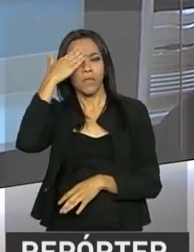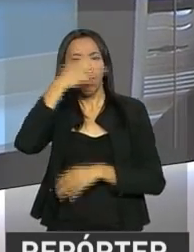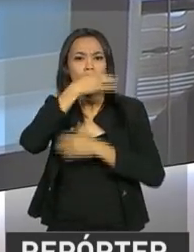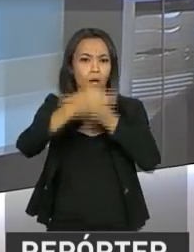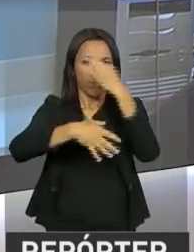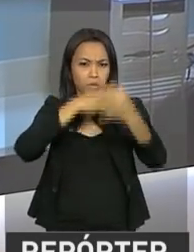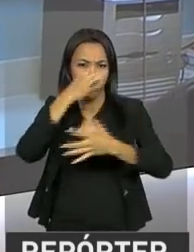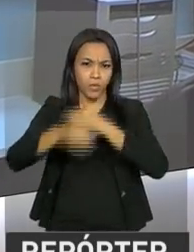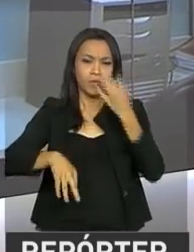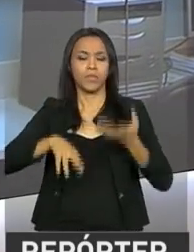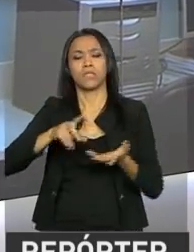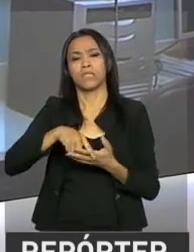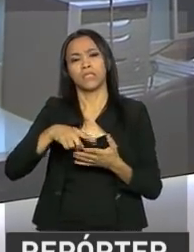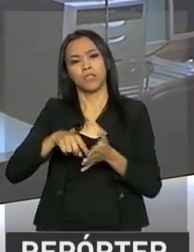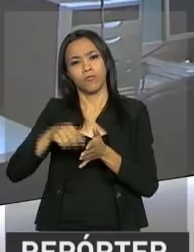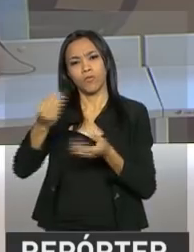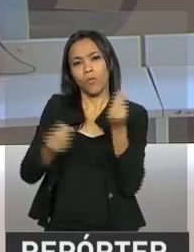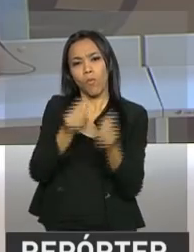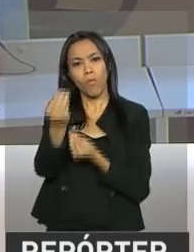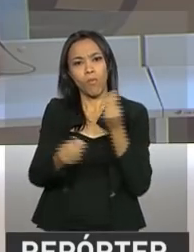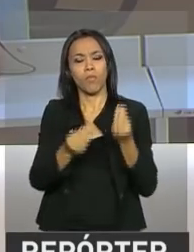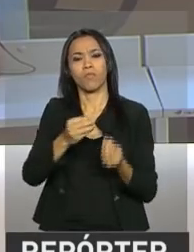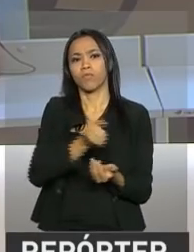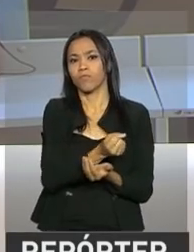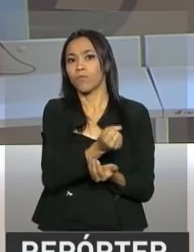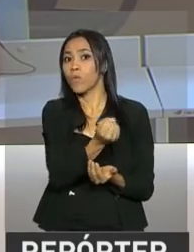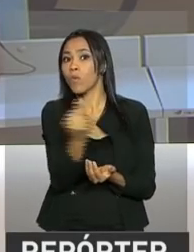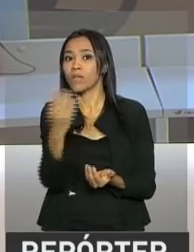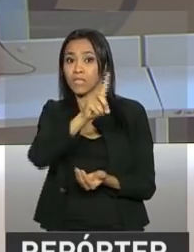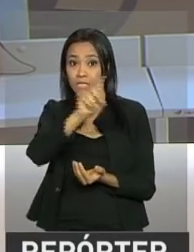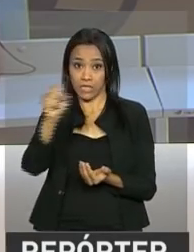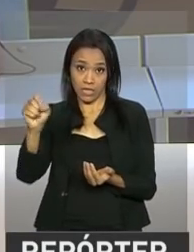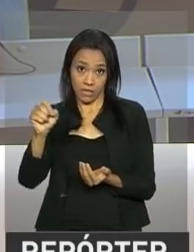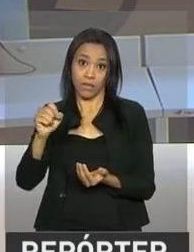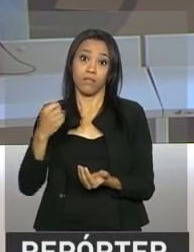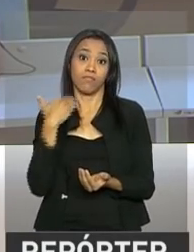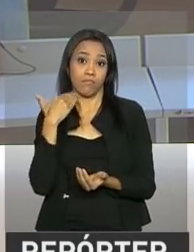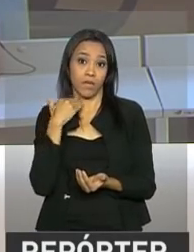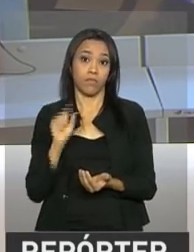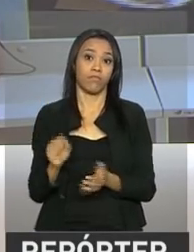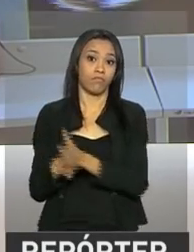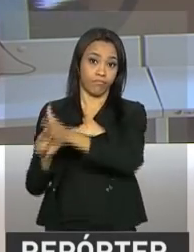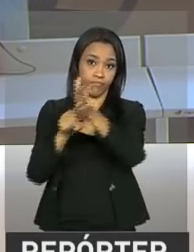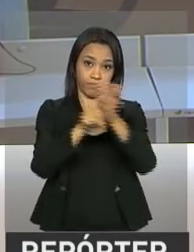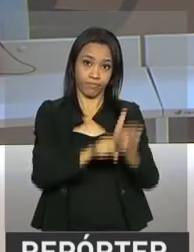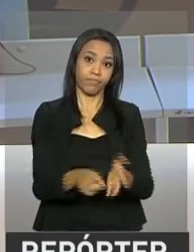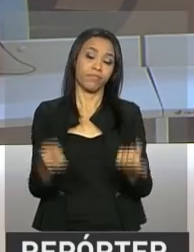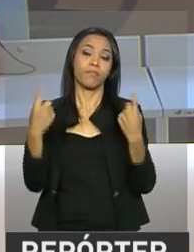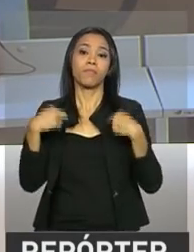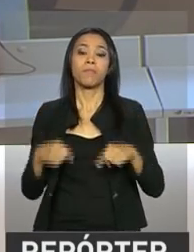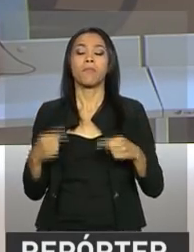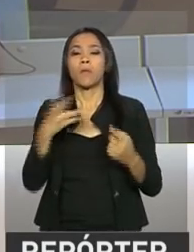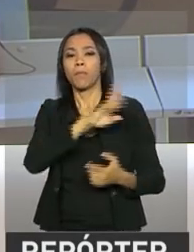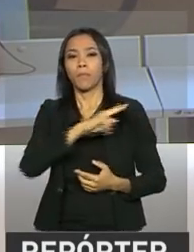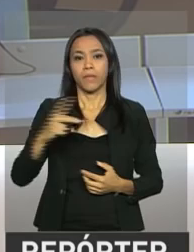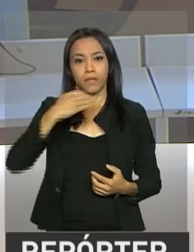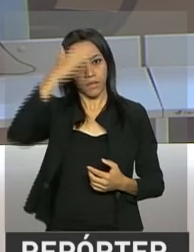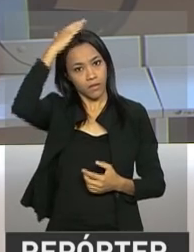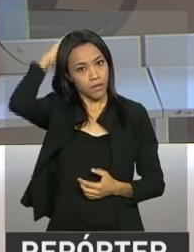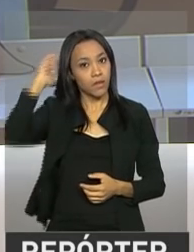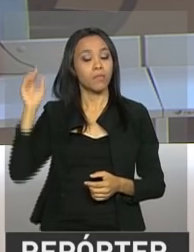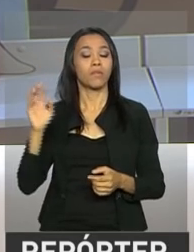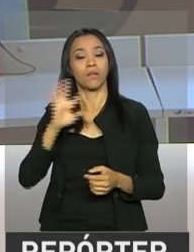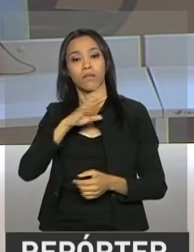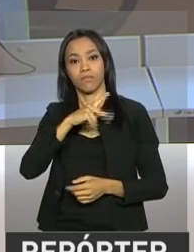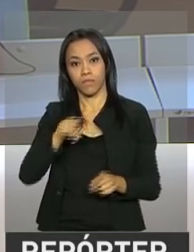100 instituições financeiras. Neste domingo, o presidente Michel Temer e os presidentes da Câmara e do Senado